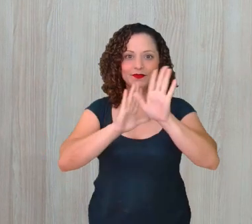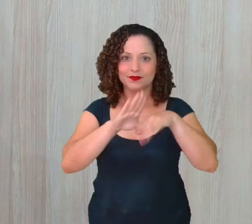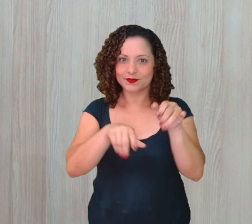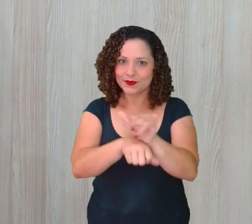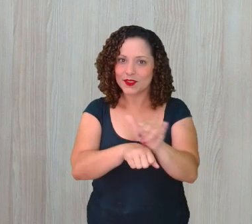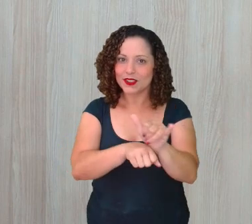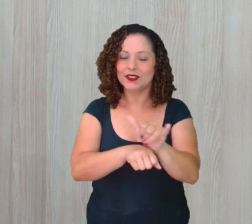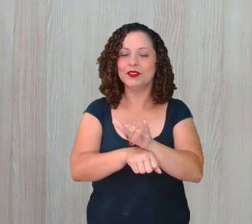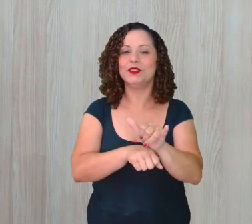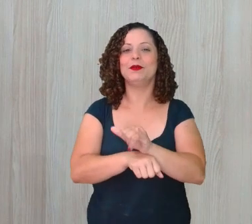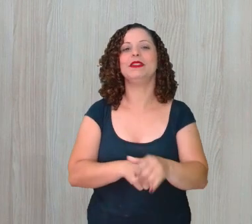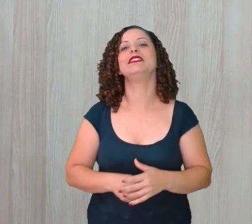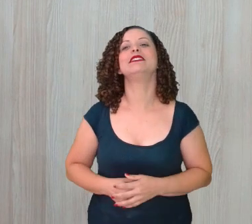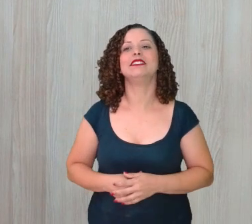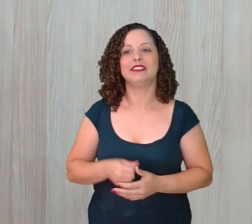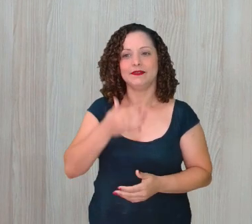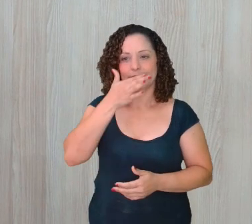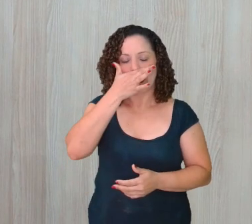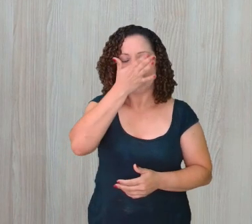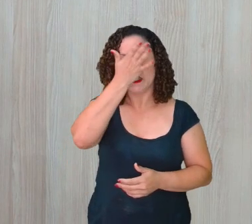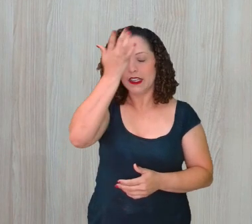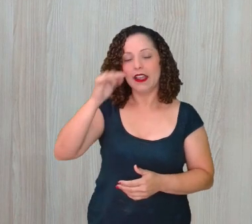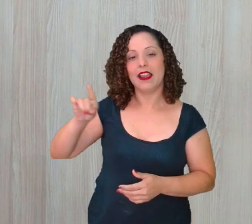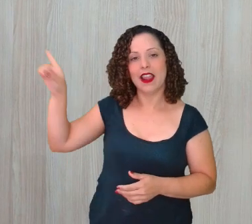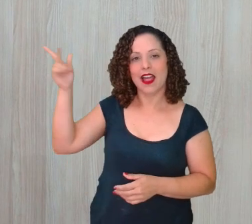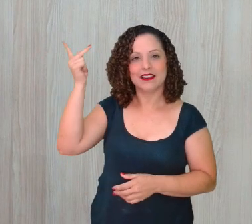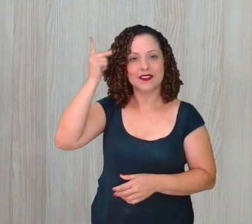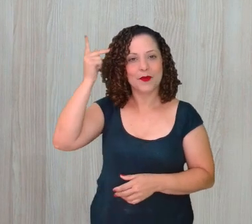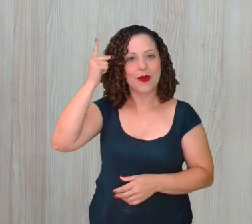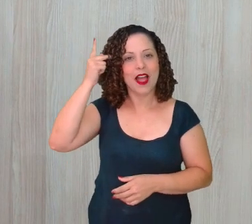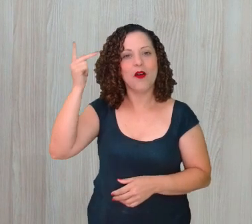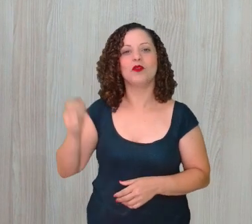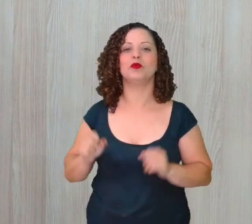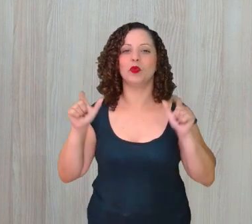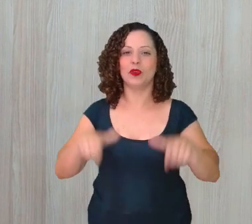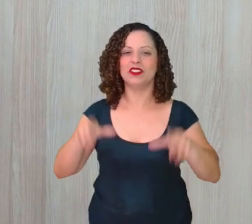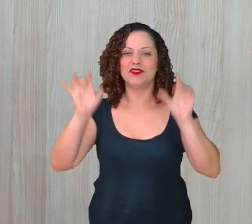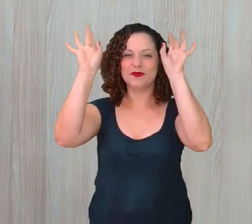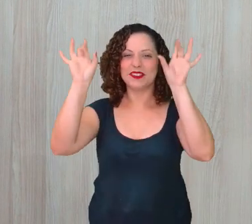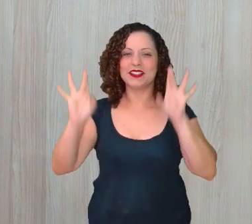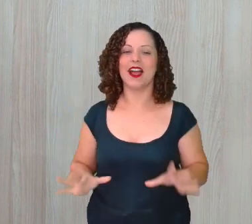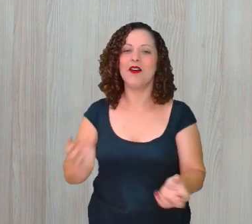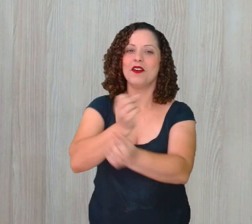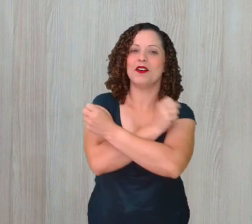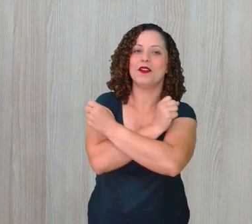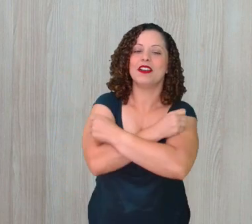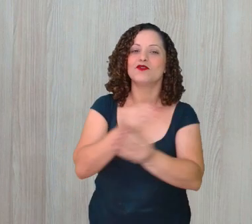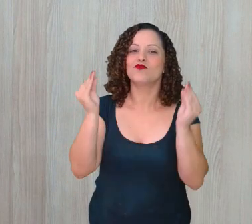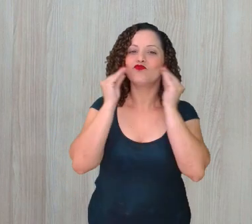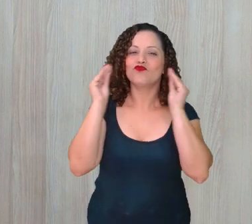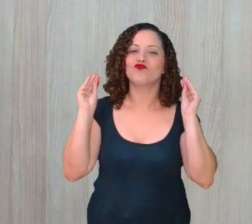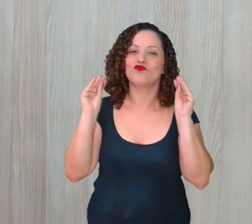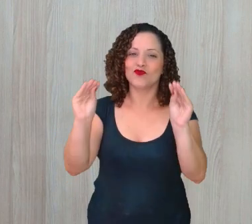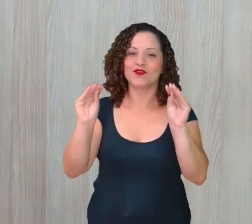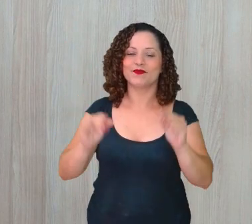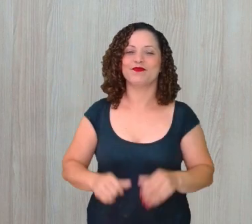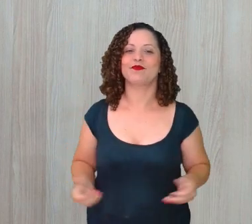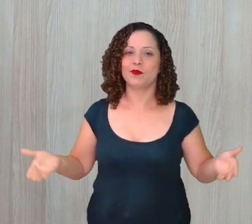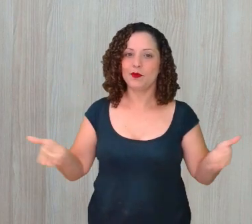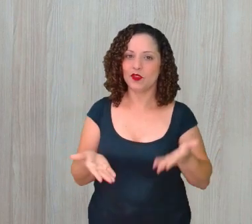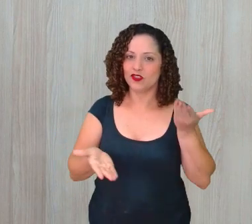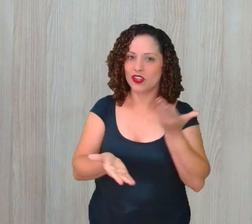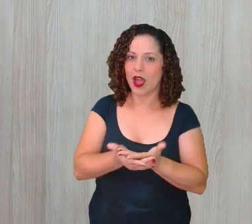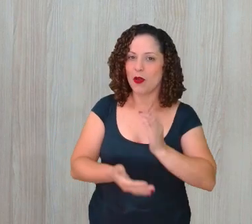viu? Terra Boa, São Paulo, Terra da Garoa. Um abraço, um beijo para vocês. Acompanha que a aula hoje está show para variar, né?